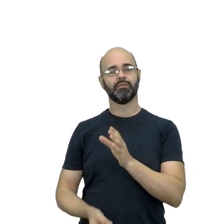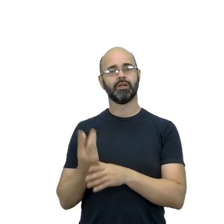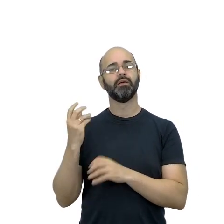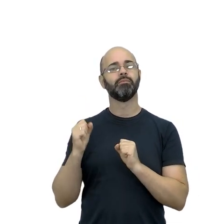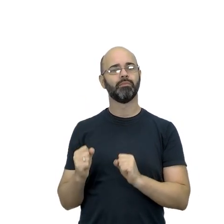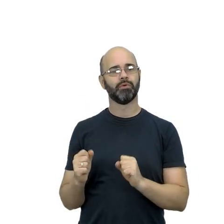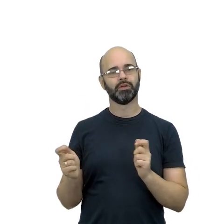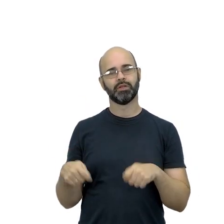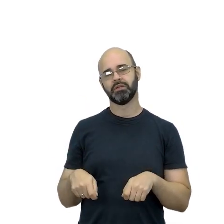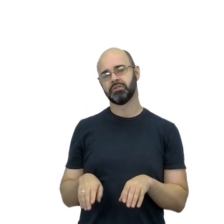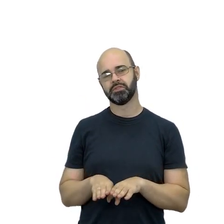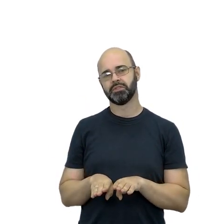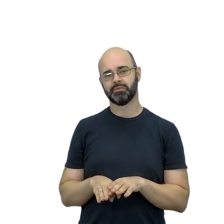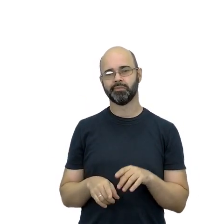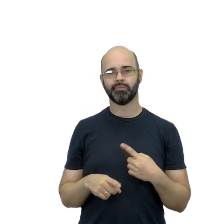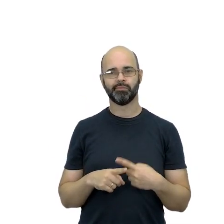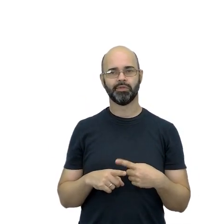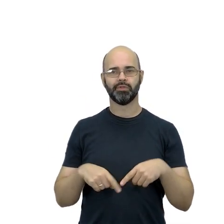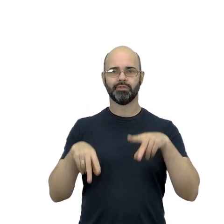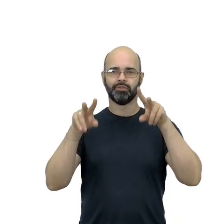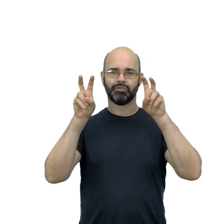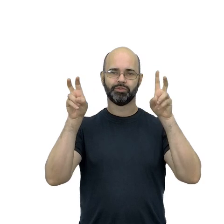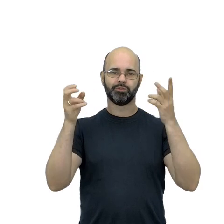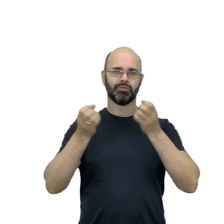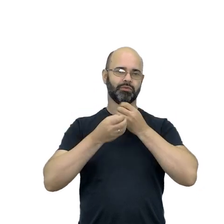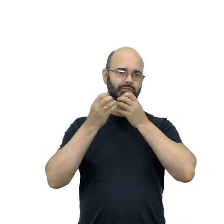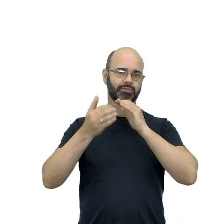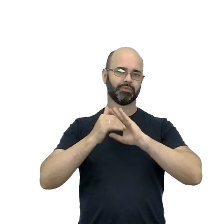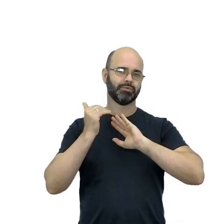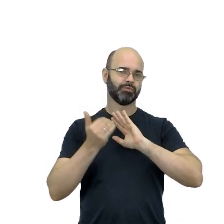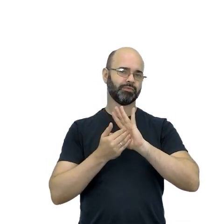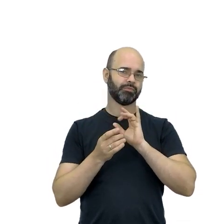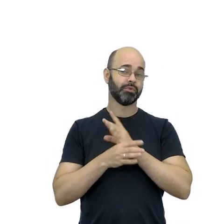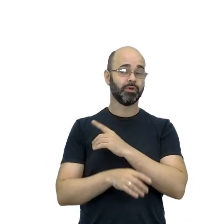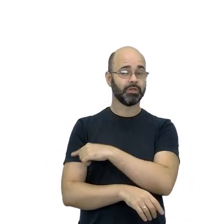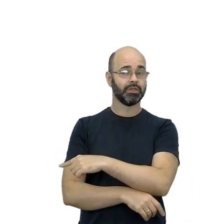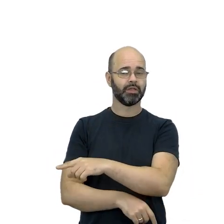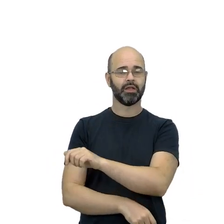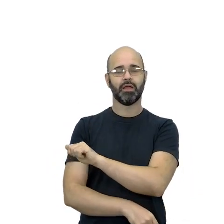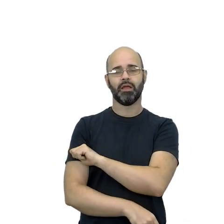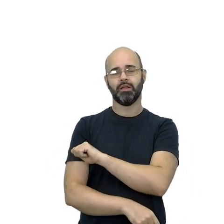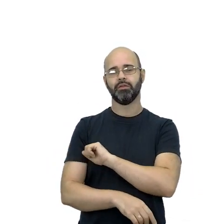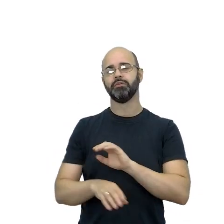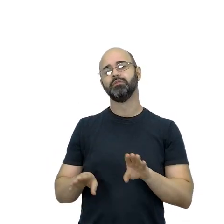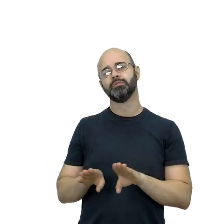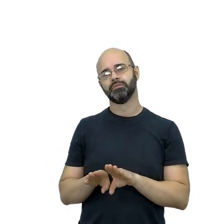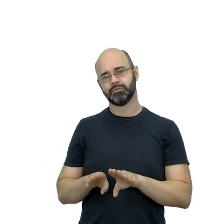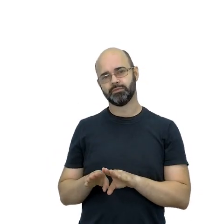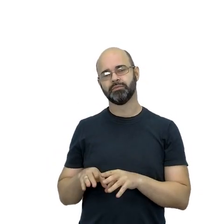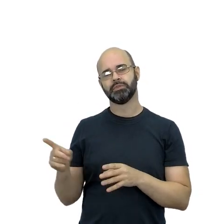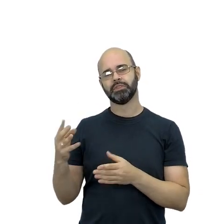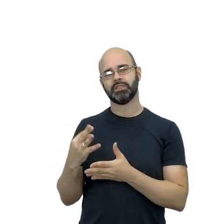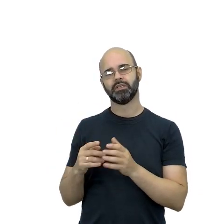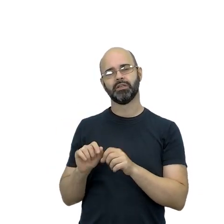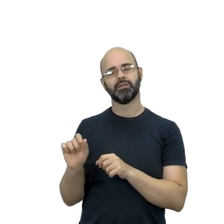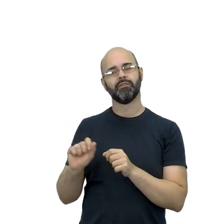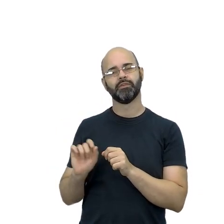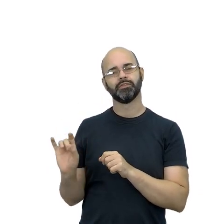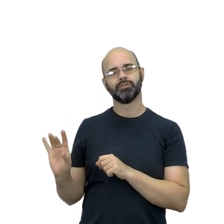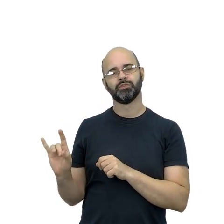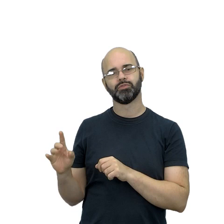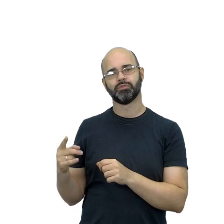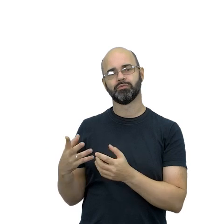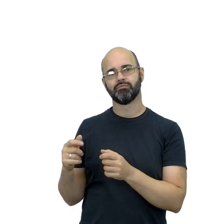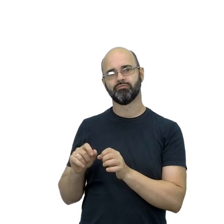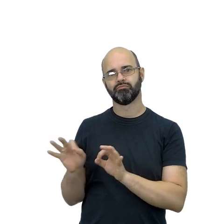porque, como você disse, já tem lá o título, já tem as informações, e o estudante também consegue, a partir daí, construir o seu próprio texto, né? É o que